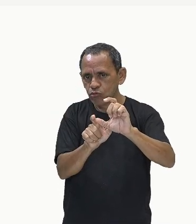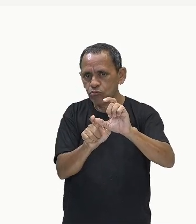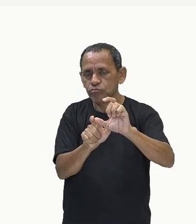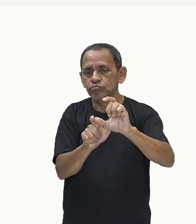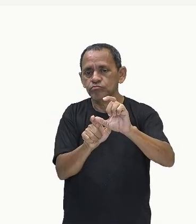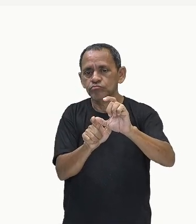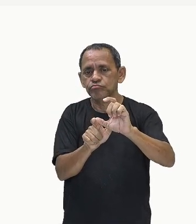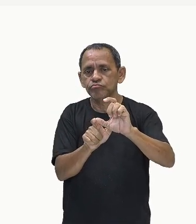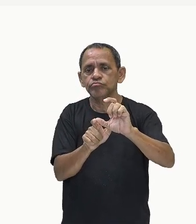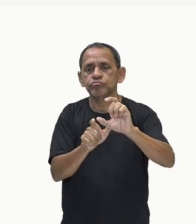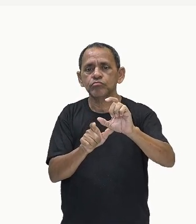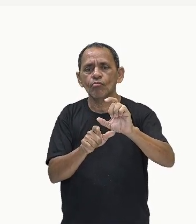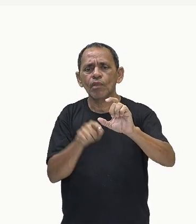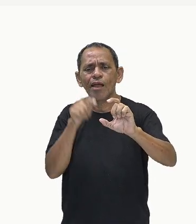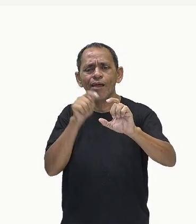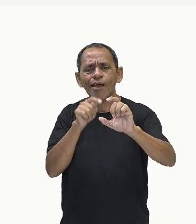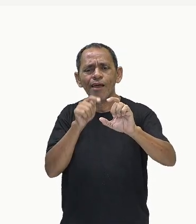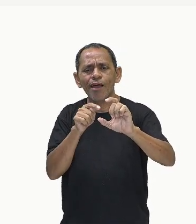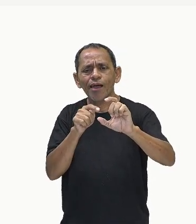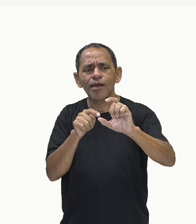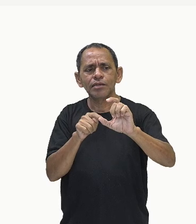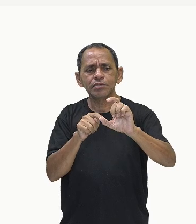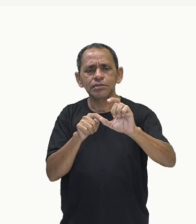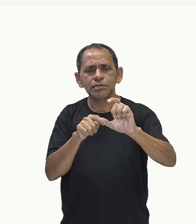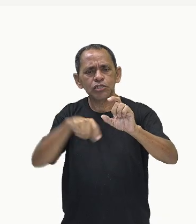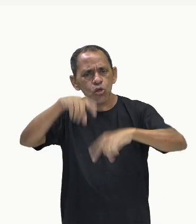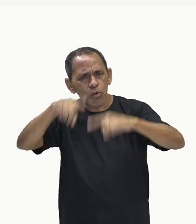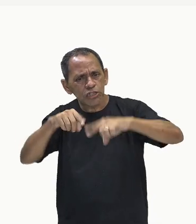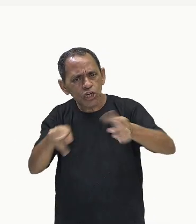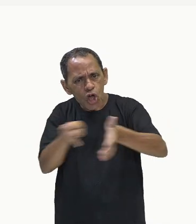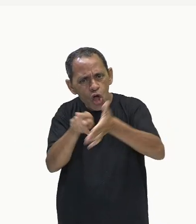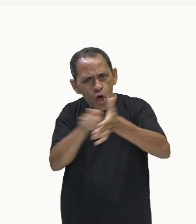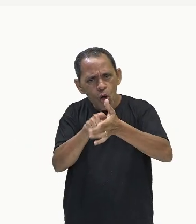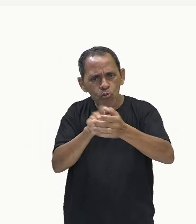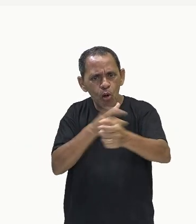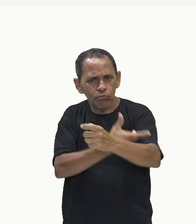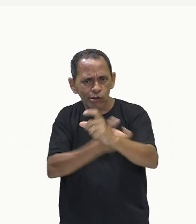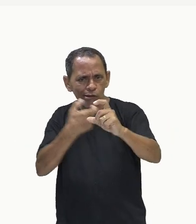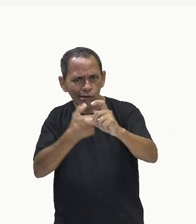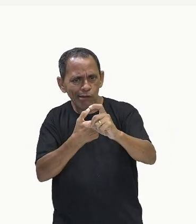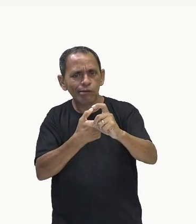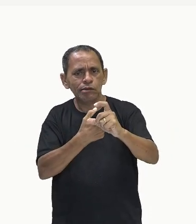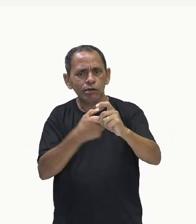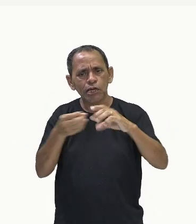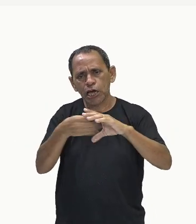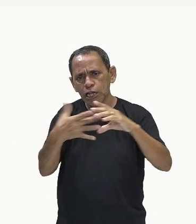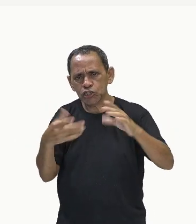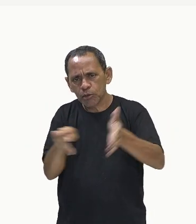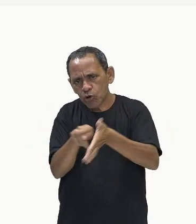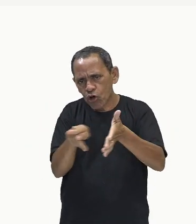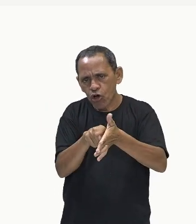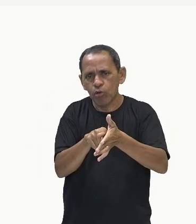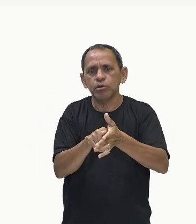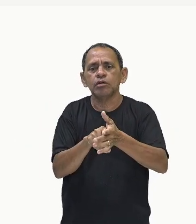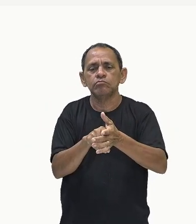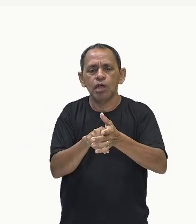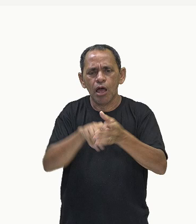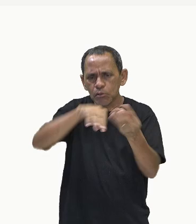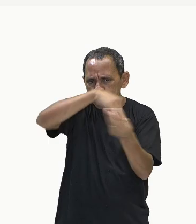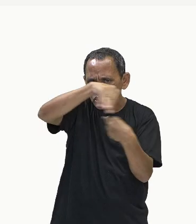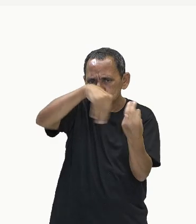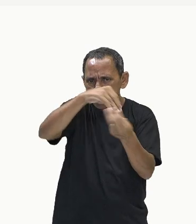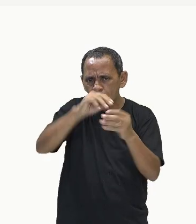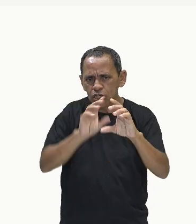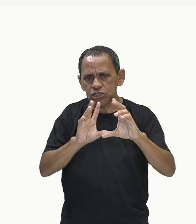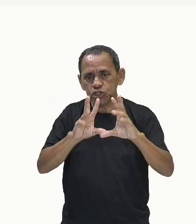ensaio, enfim, ou um tubete desses característicos, né, de exame. Então, eles estão todos misturados.